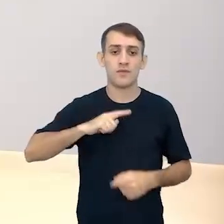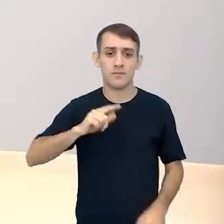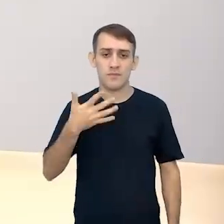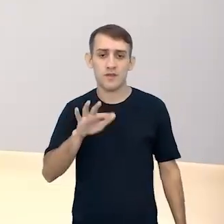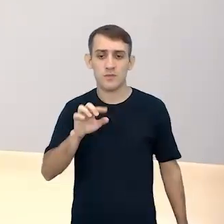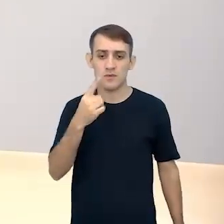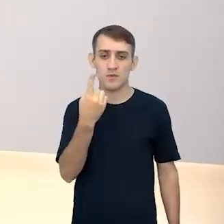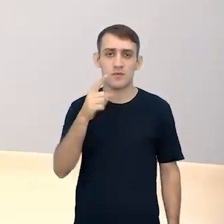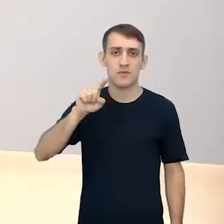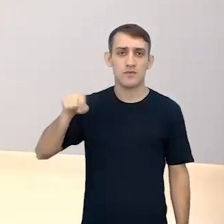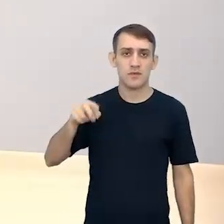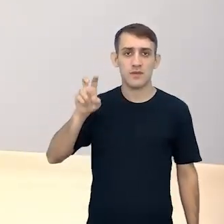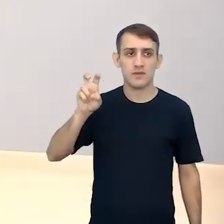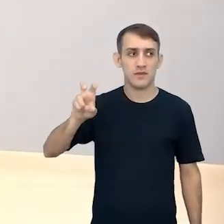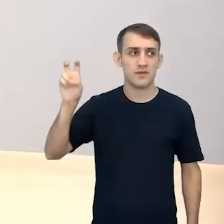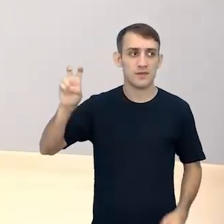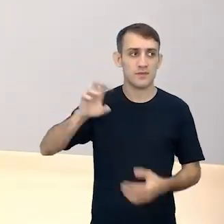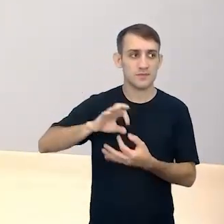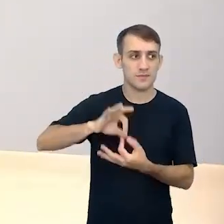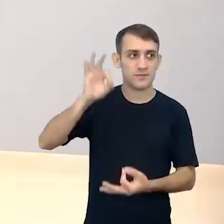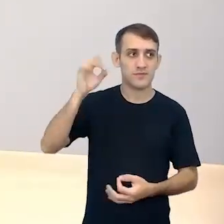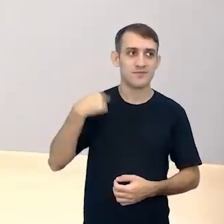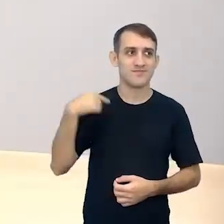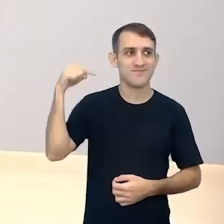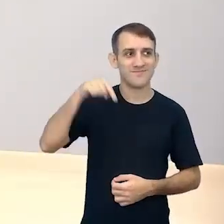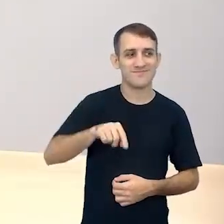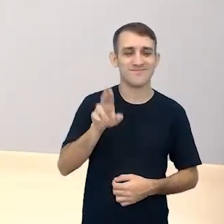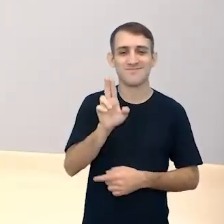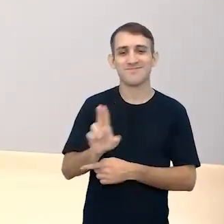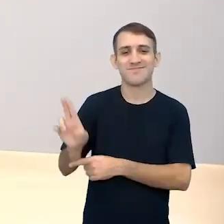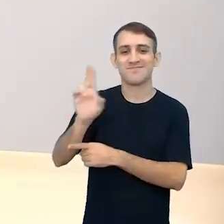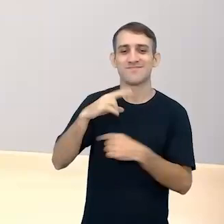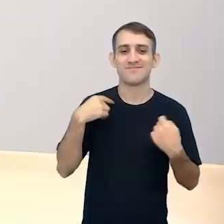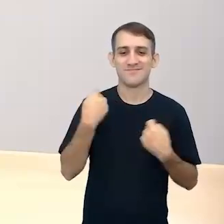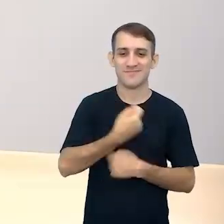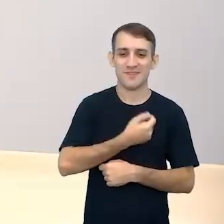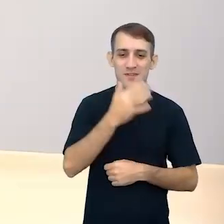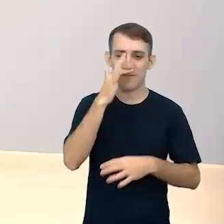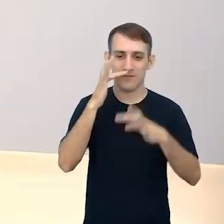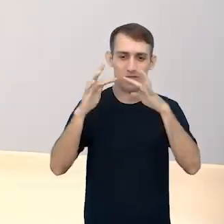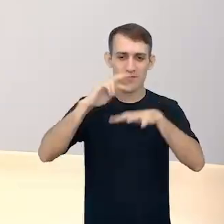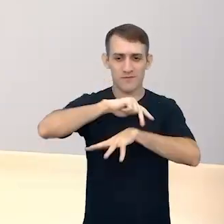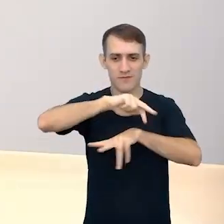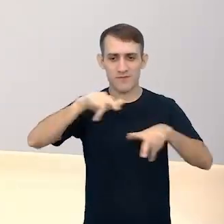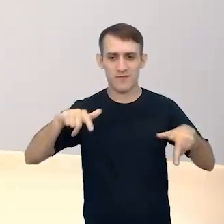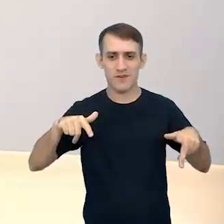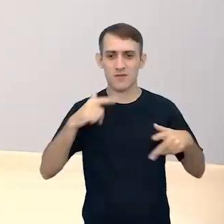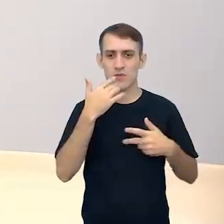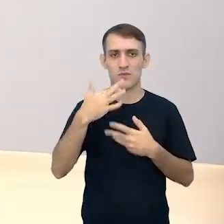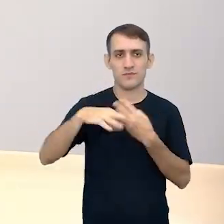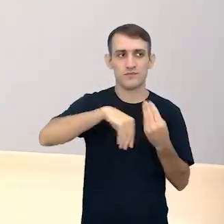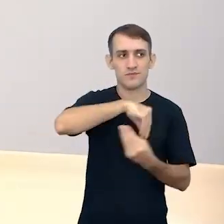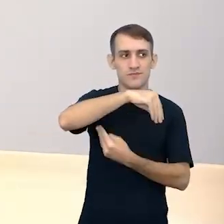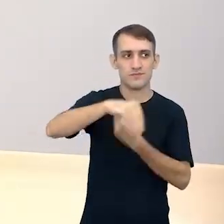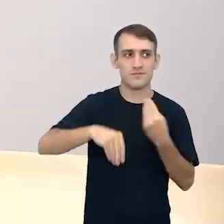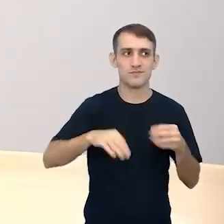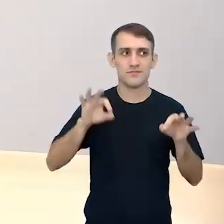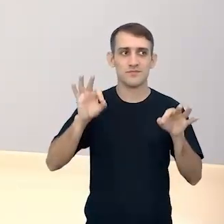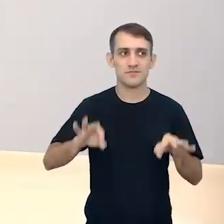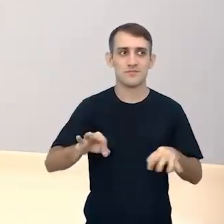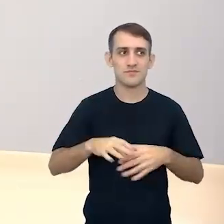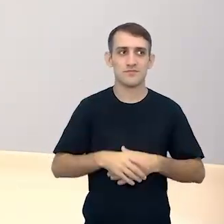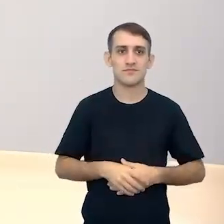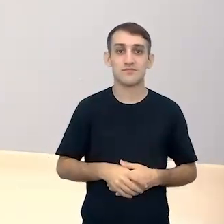aproximadamente 1,55 m e estou vestindo uma blusa florida com várias cores. Eu